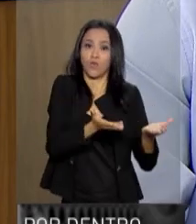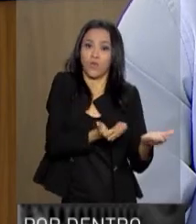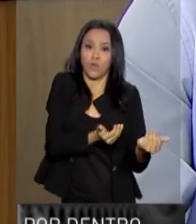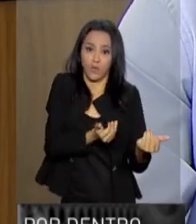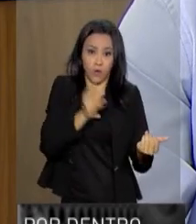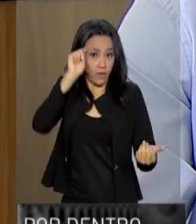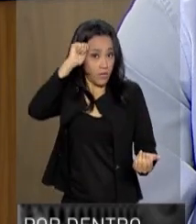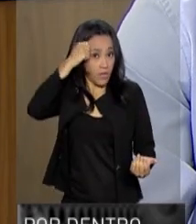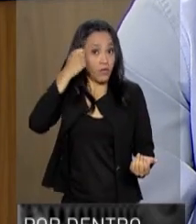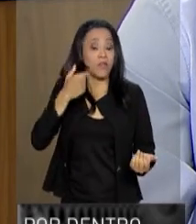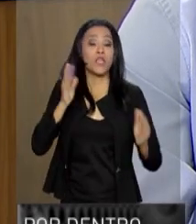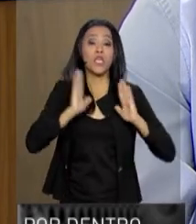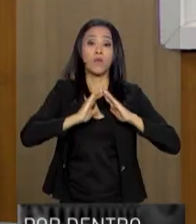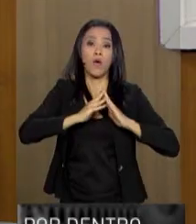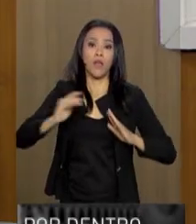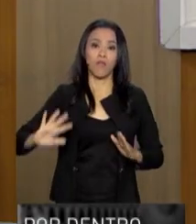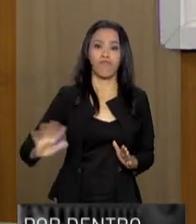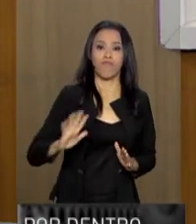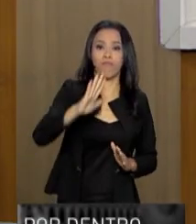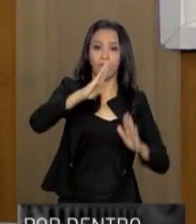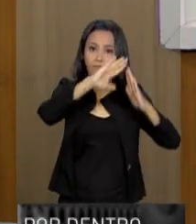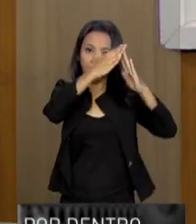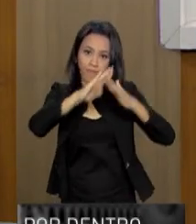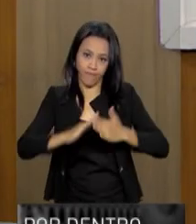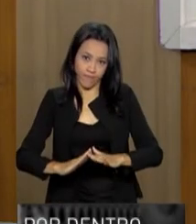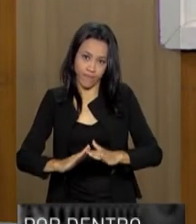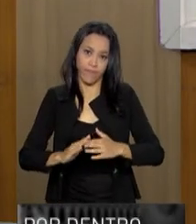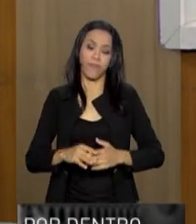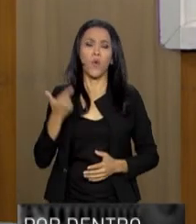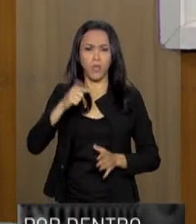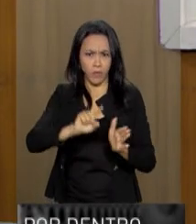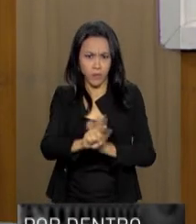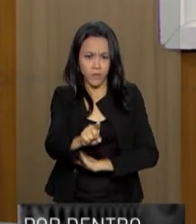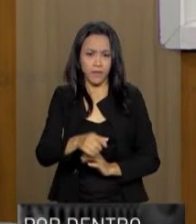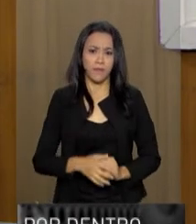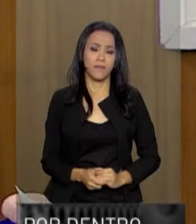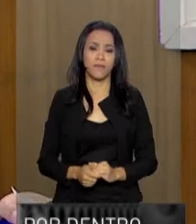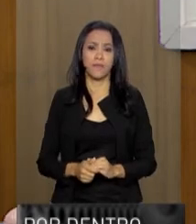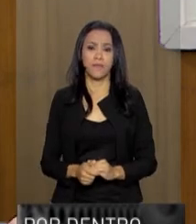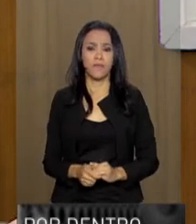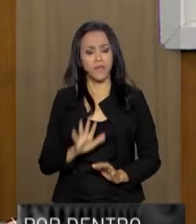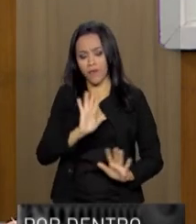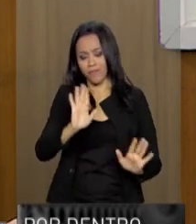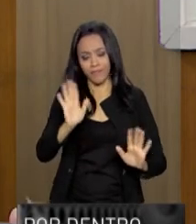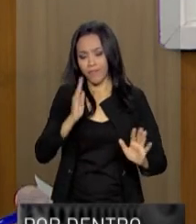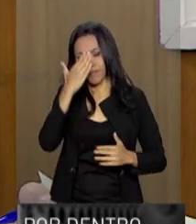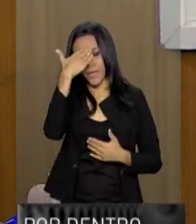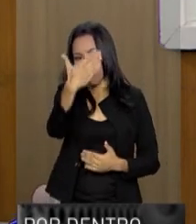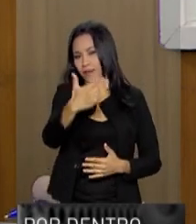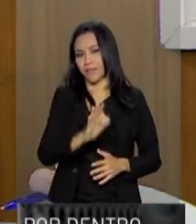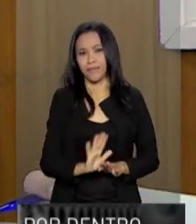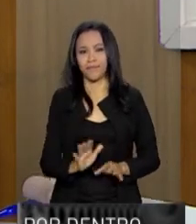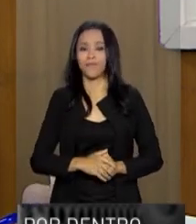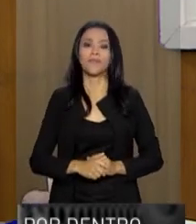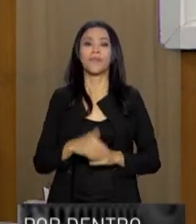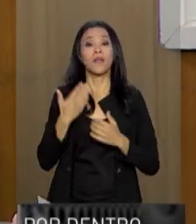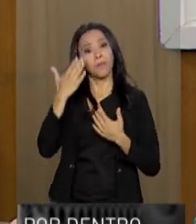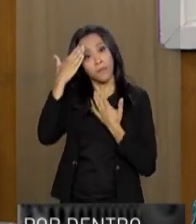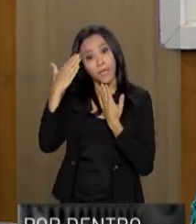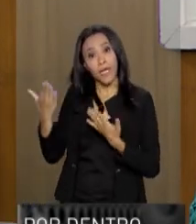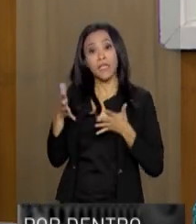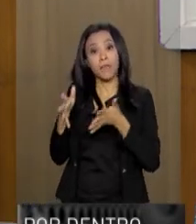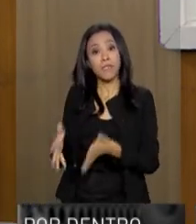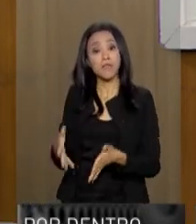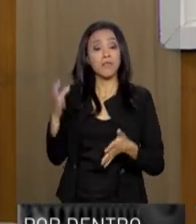periferias marcos antônio de jesus mas é uma pergunta para o secretário a própria carro muito obrigado eu agradeço a participação da